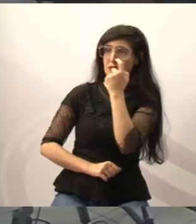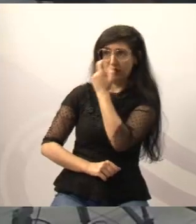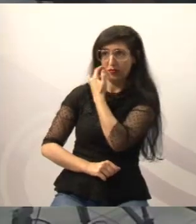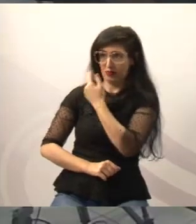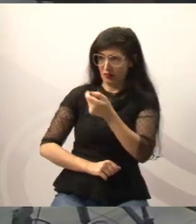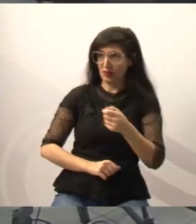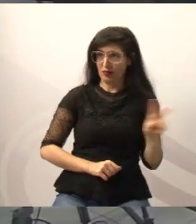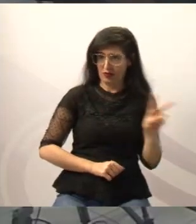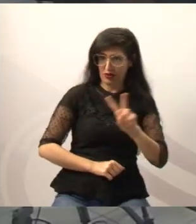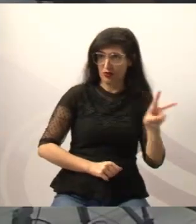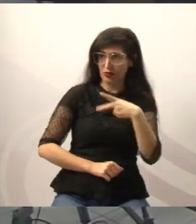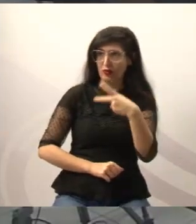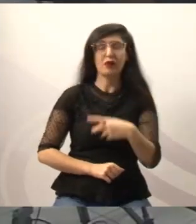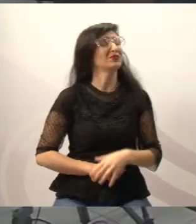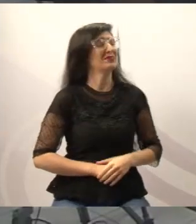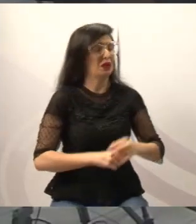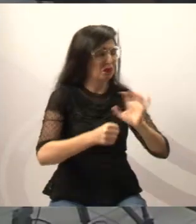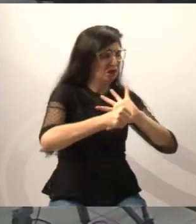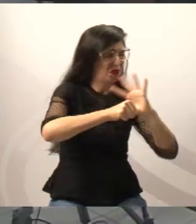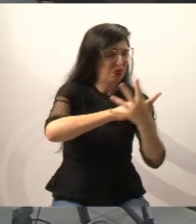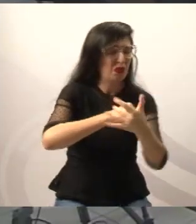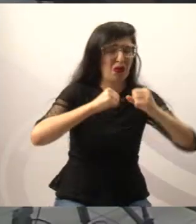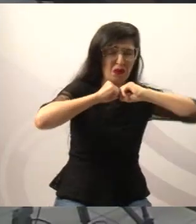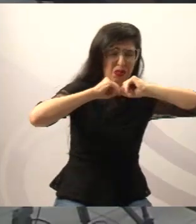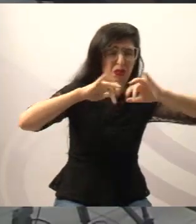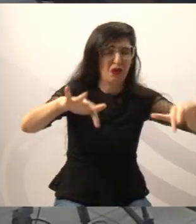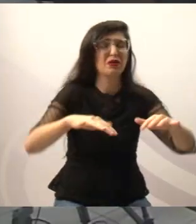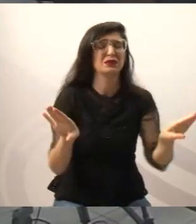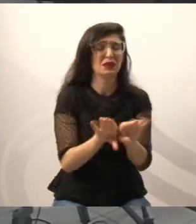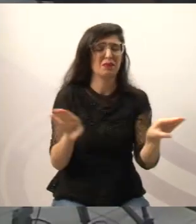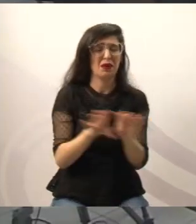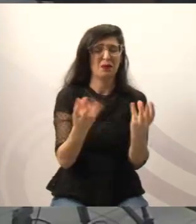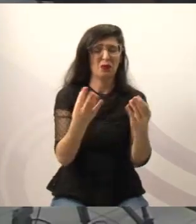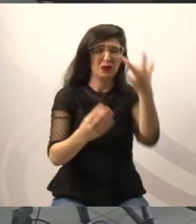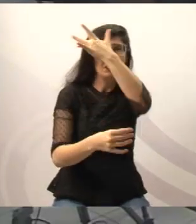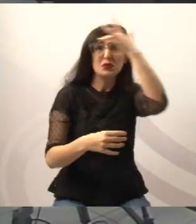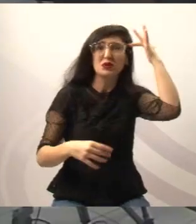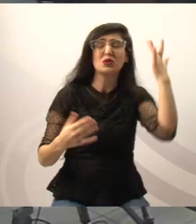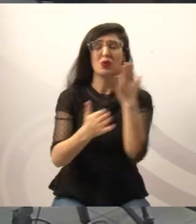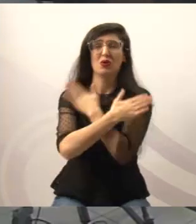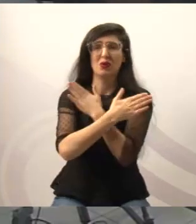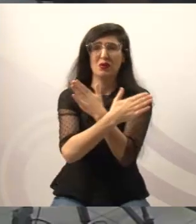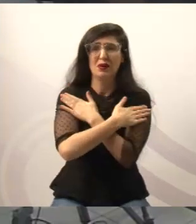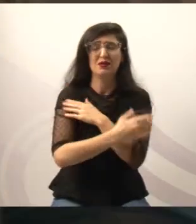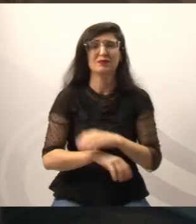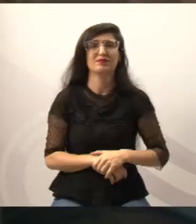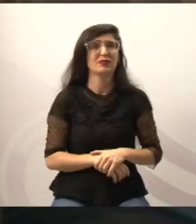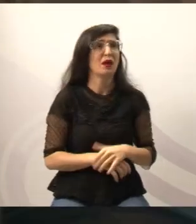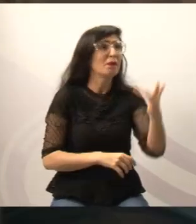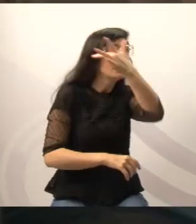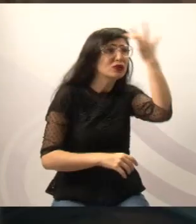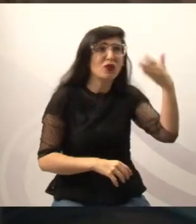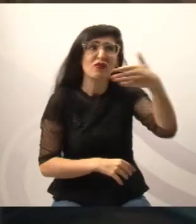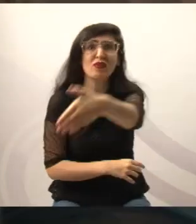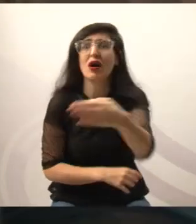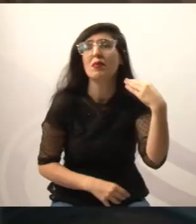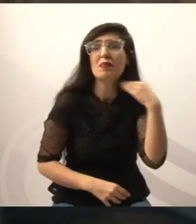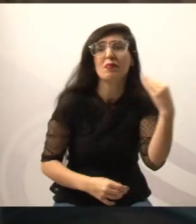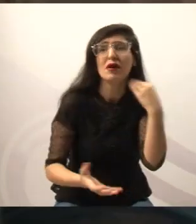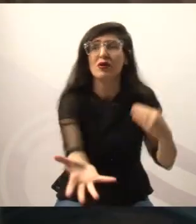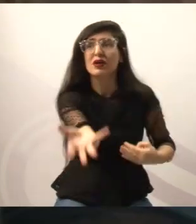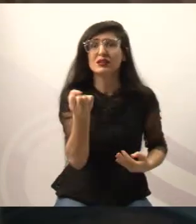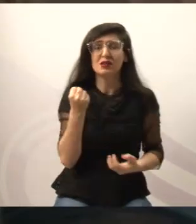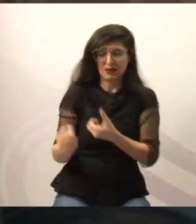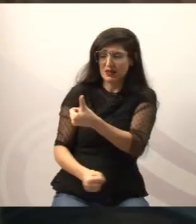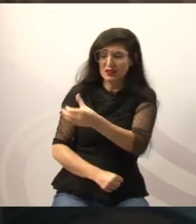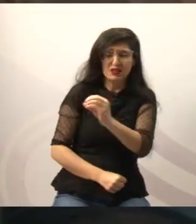da pandemia, com o desemprego, o auxílio emergencial não dará conta de ajudar a pagar os